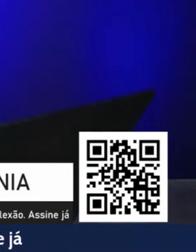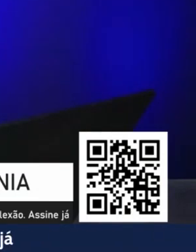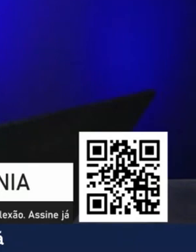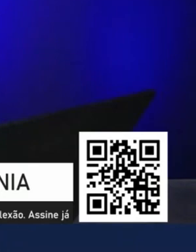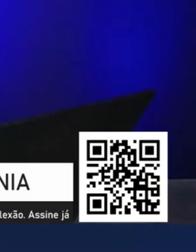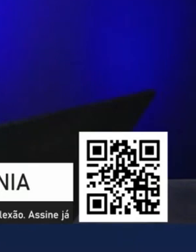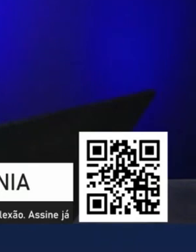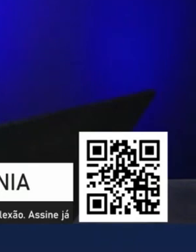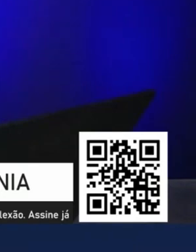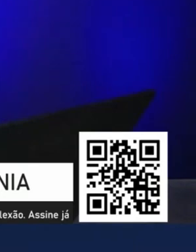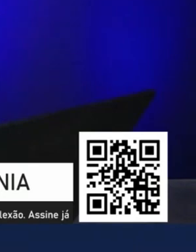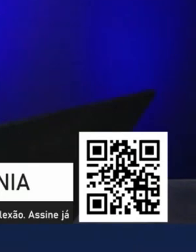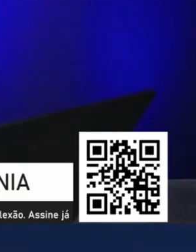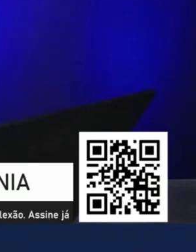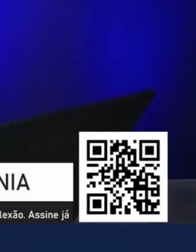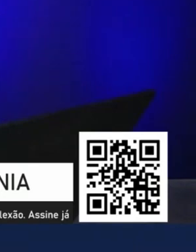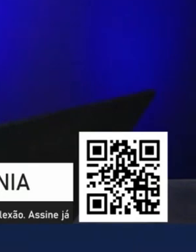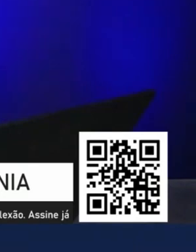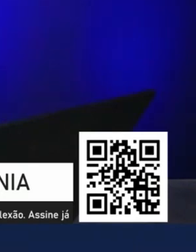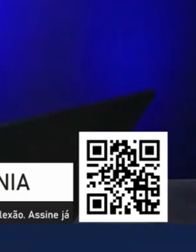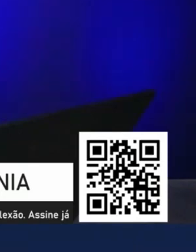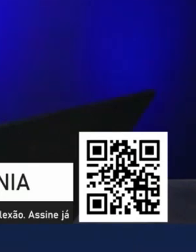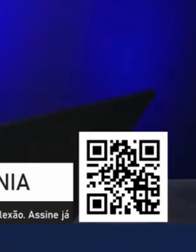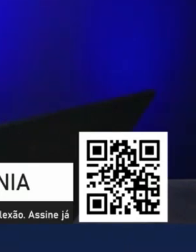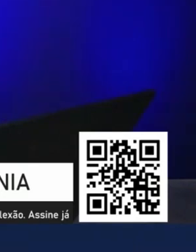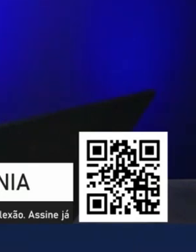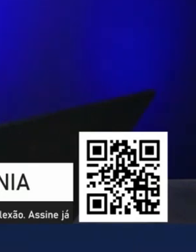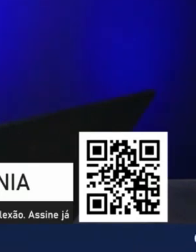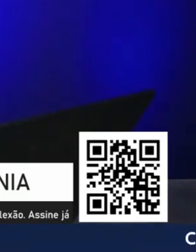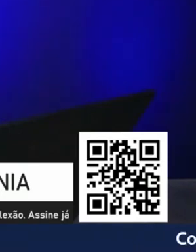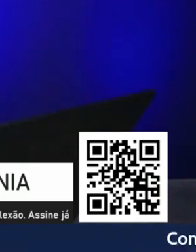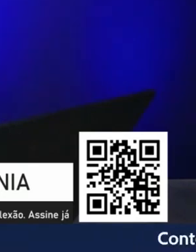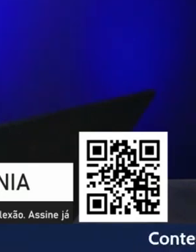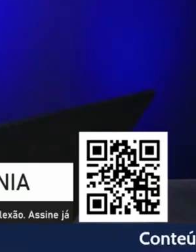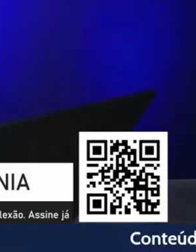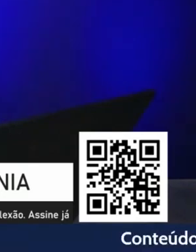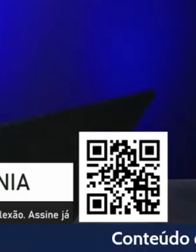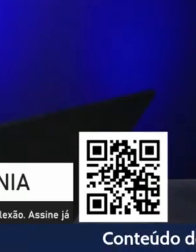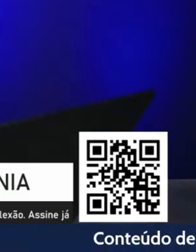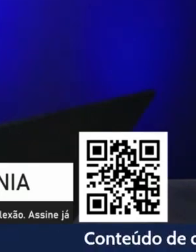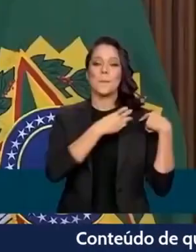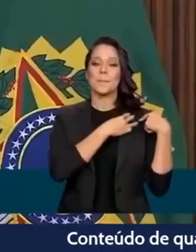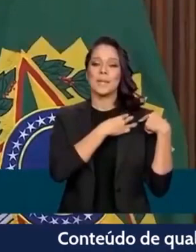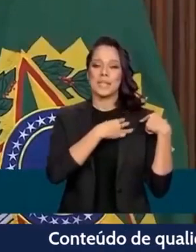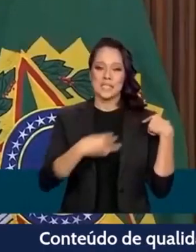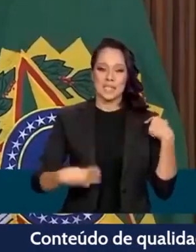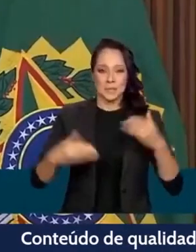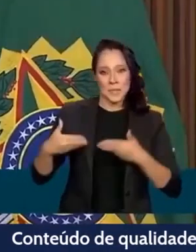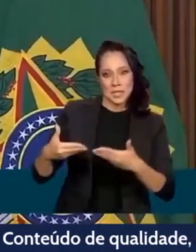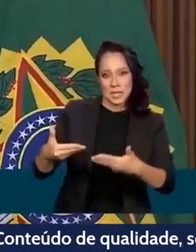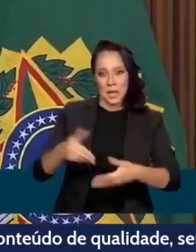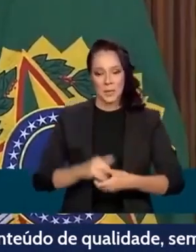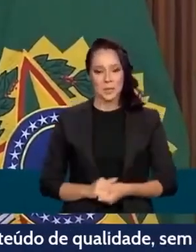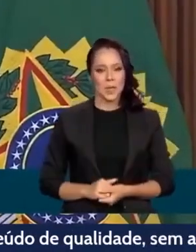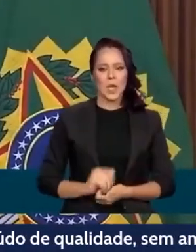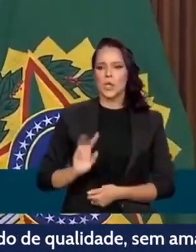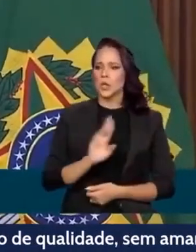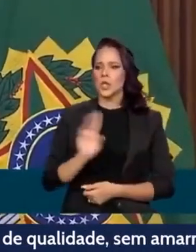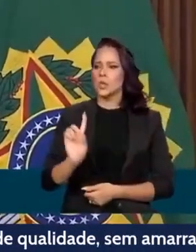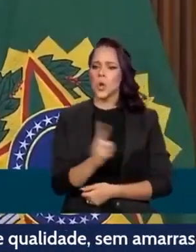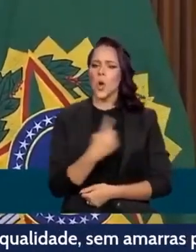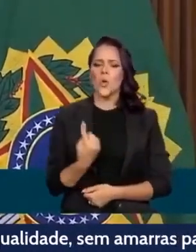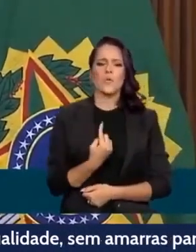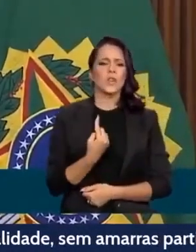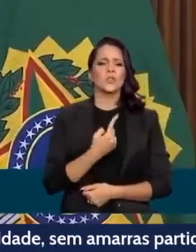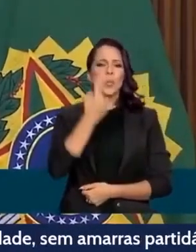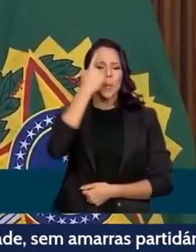Voltando a falar sobre reconstrução do pai reconstrução mesmo vamos chamar mais empreiteiras Nós não somos um governo de